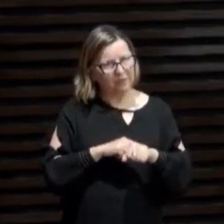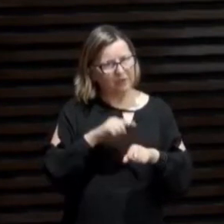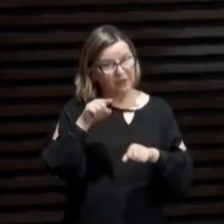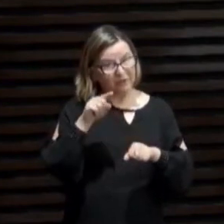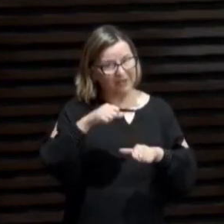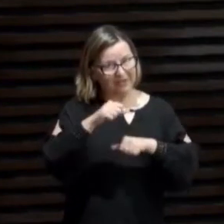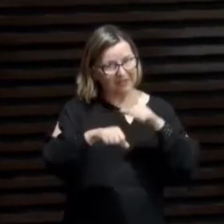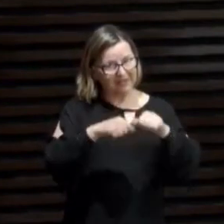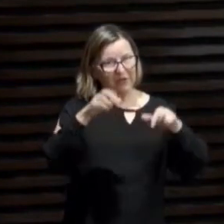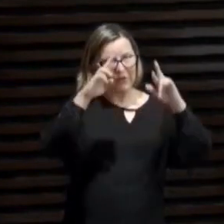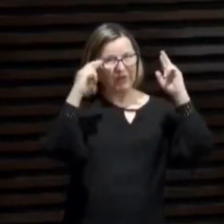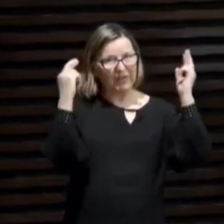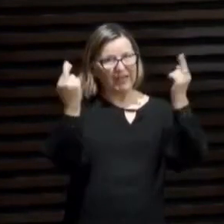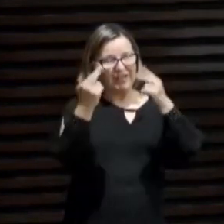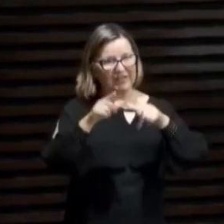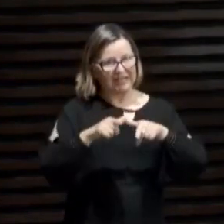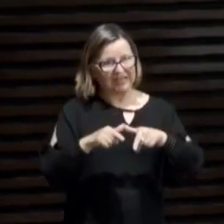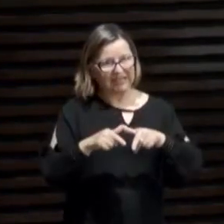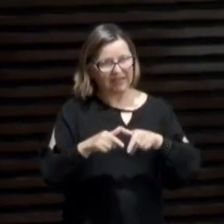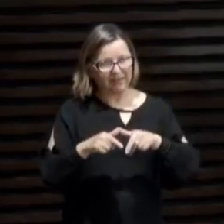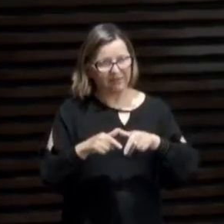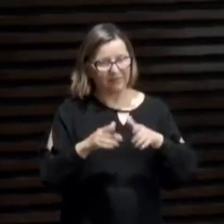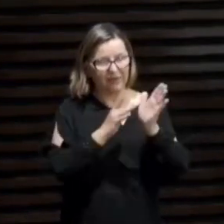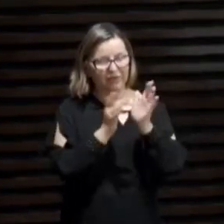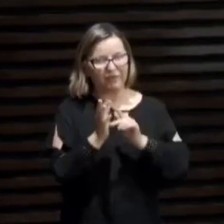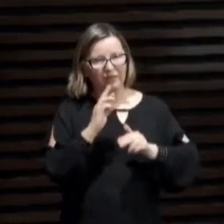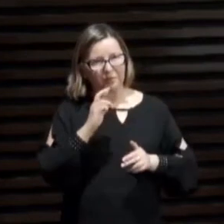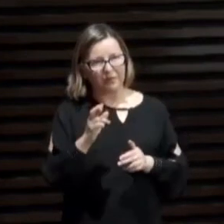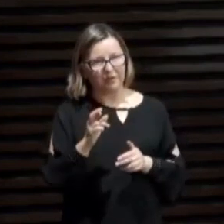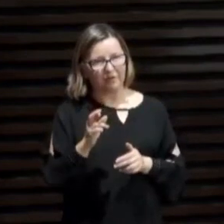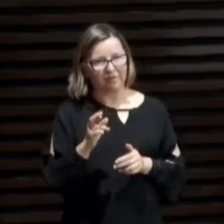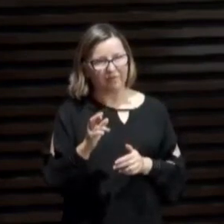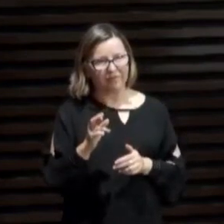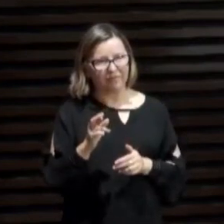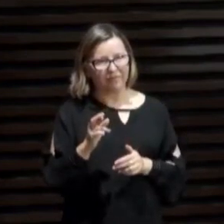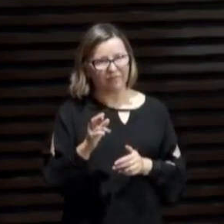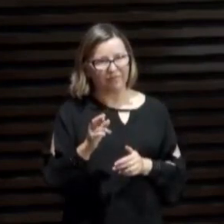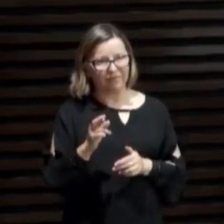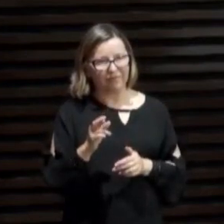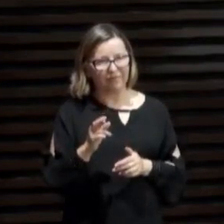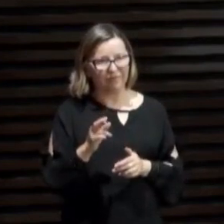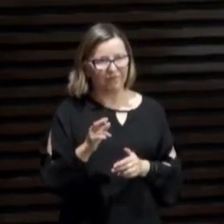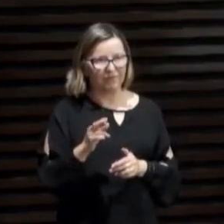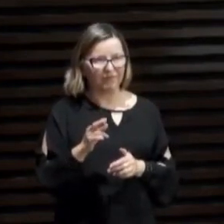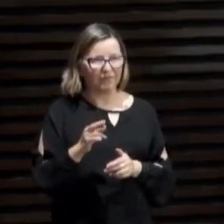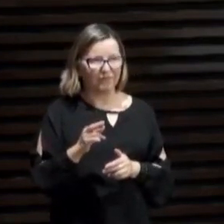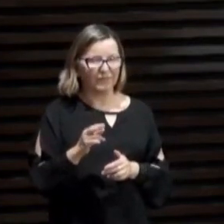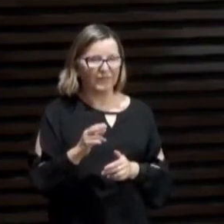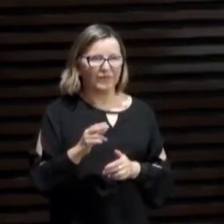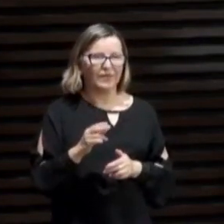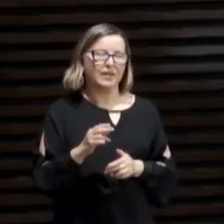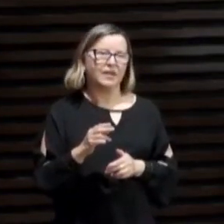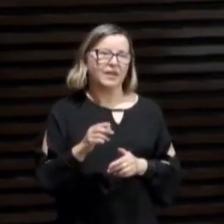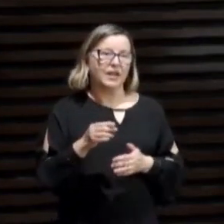o reino é Israel? Respondeu-lhes: Não vos compete conhecer tempos ou épocas que o Pai